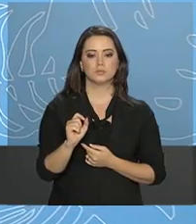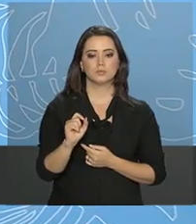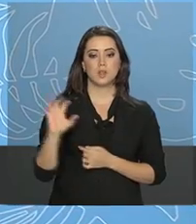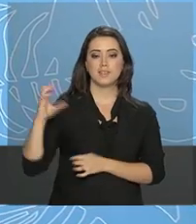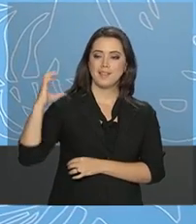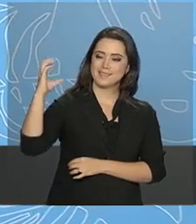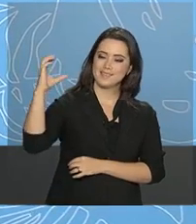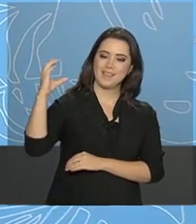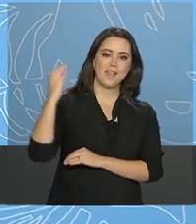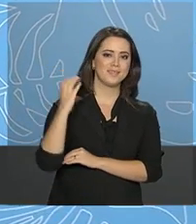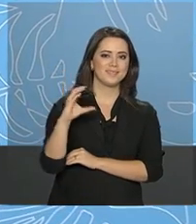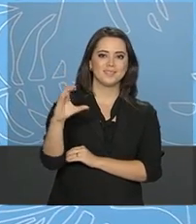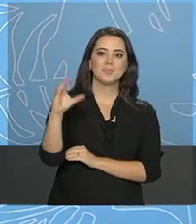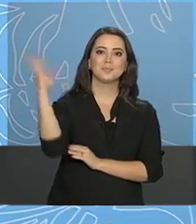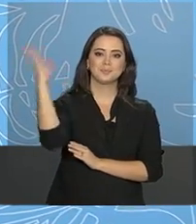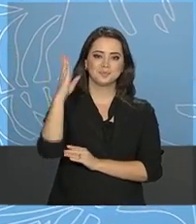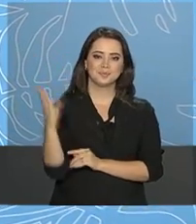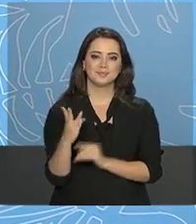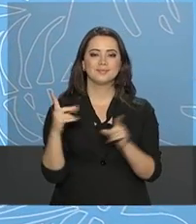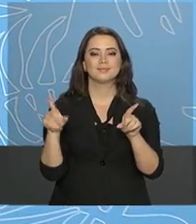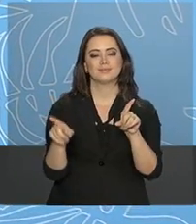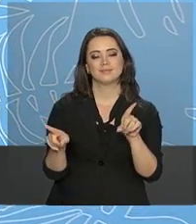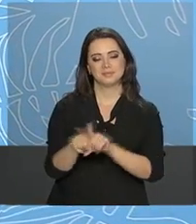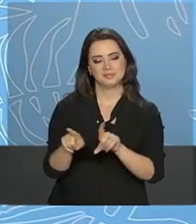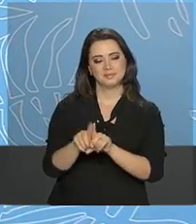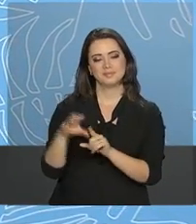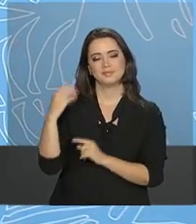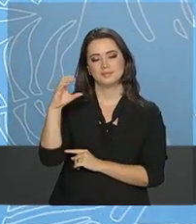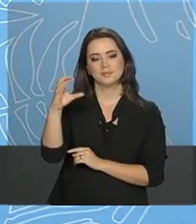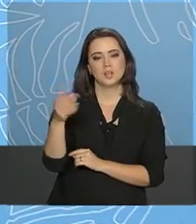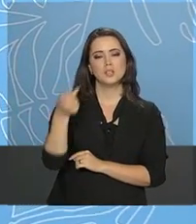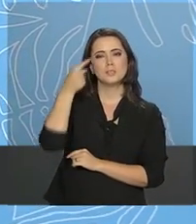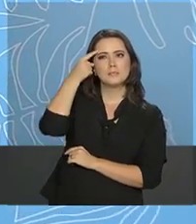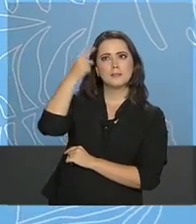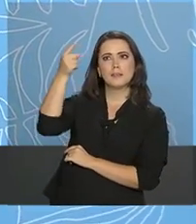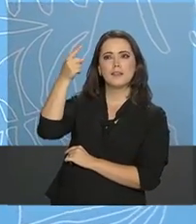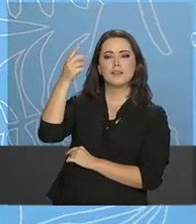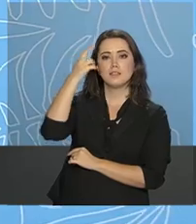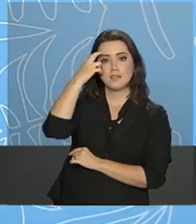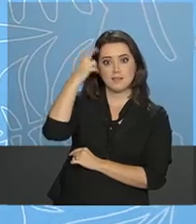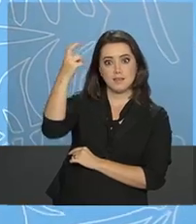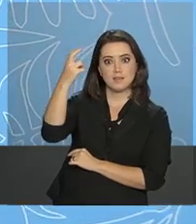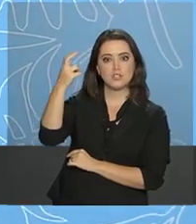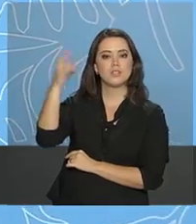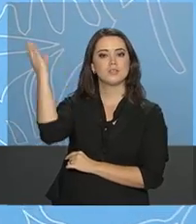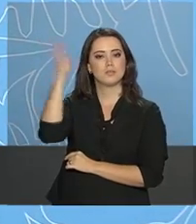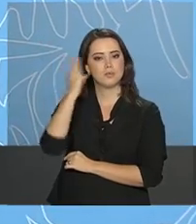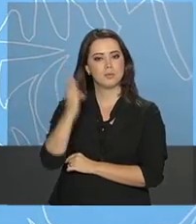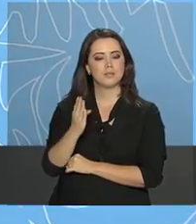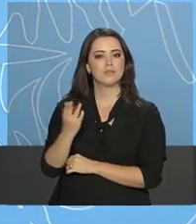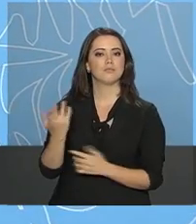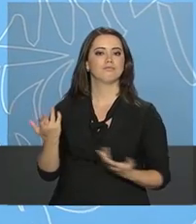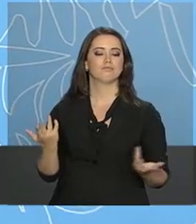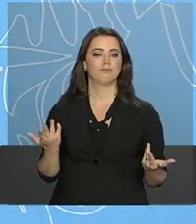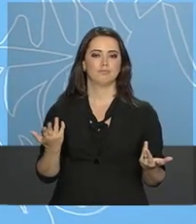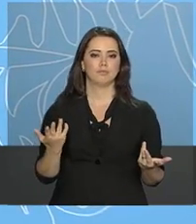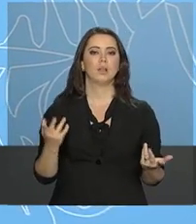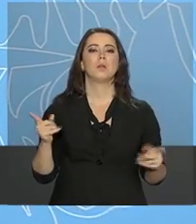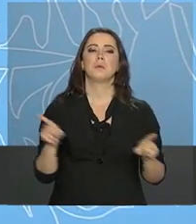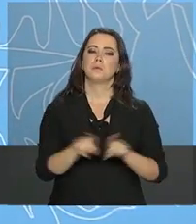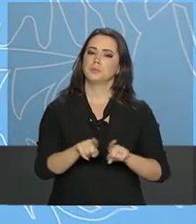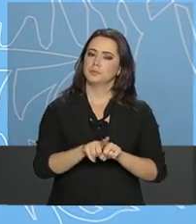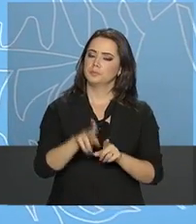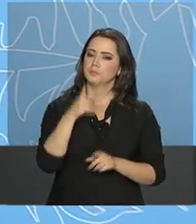da ciência brasileira, em consequência, uma festa da intelectualidade brasileira, não é? E, aliás,